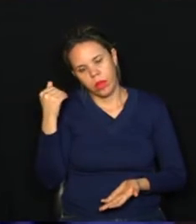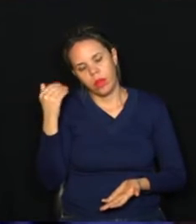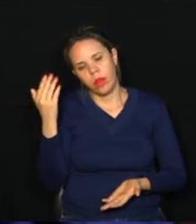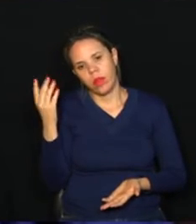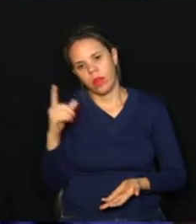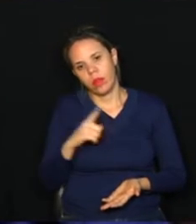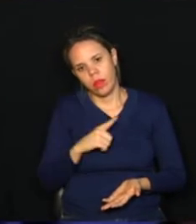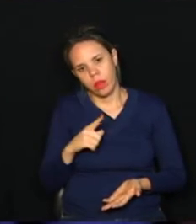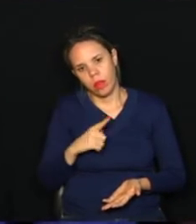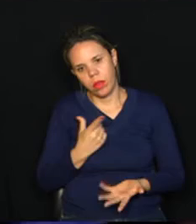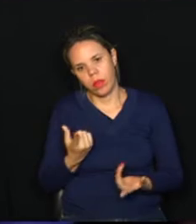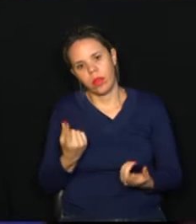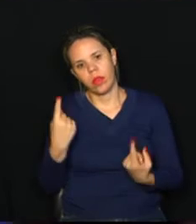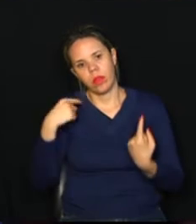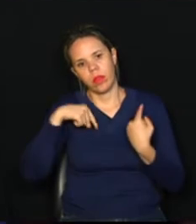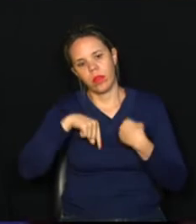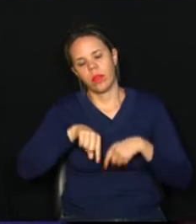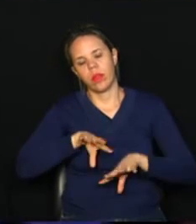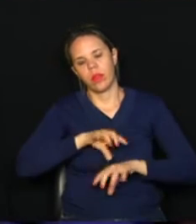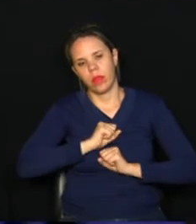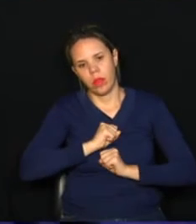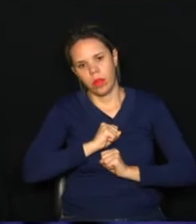temos no sangue essa